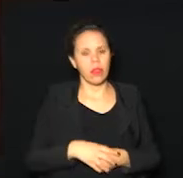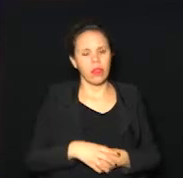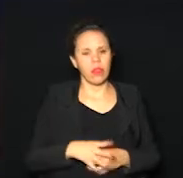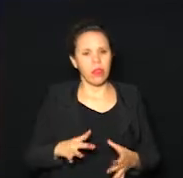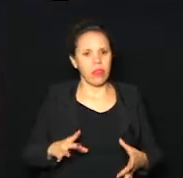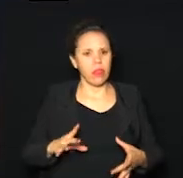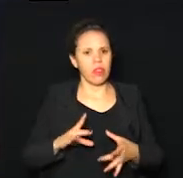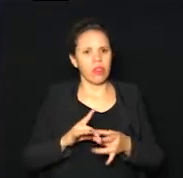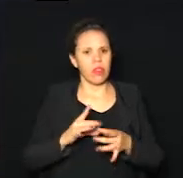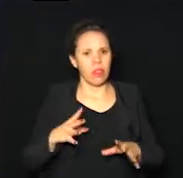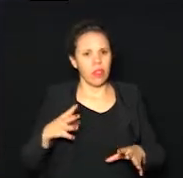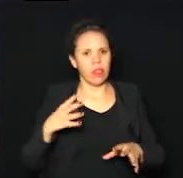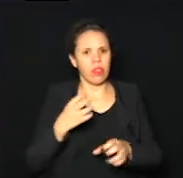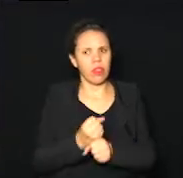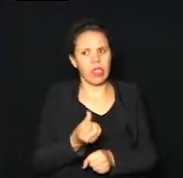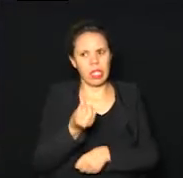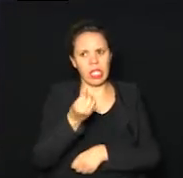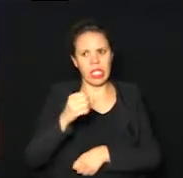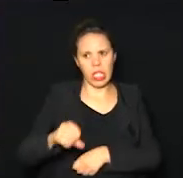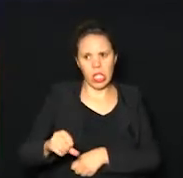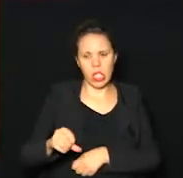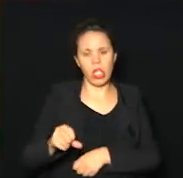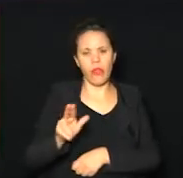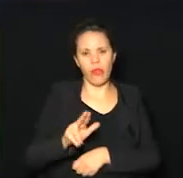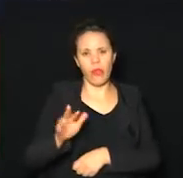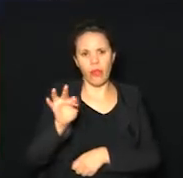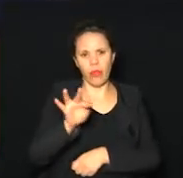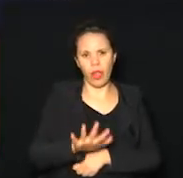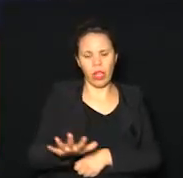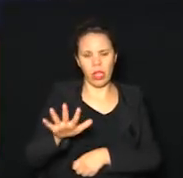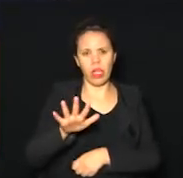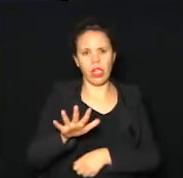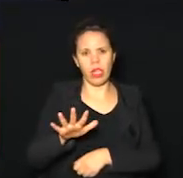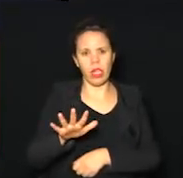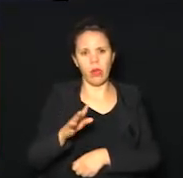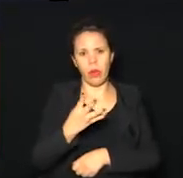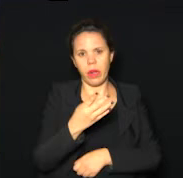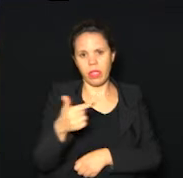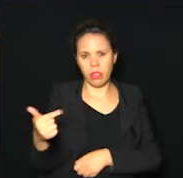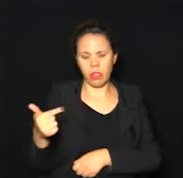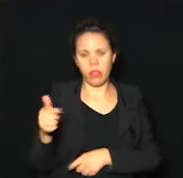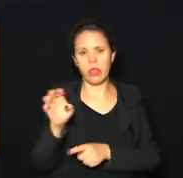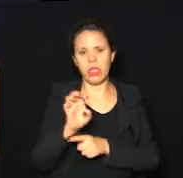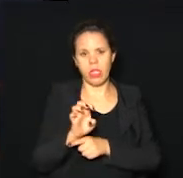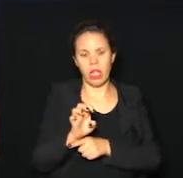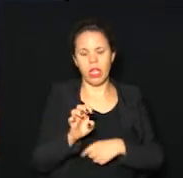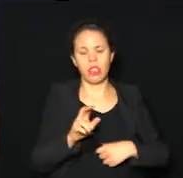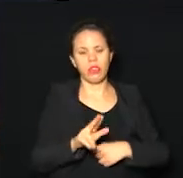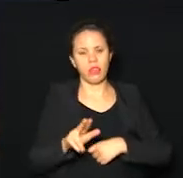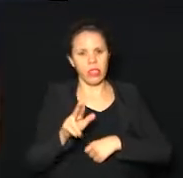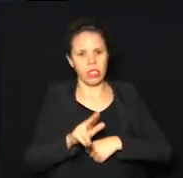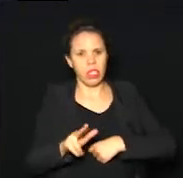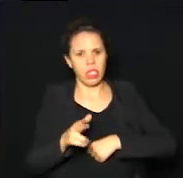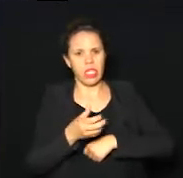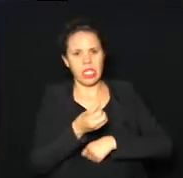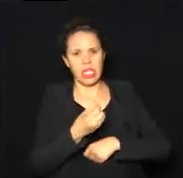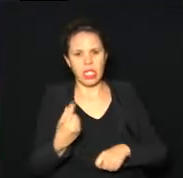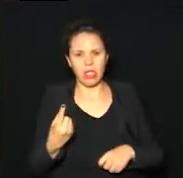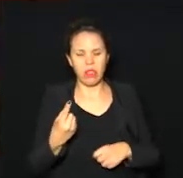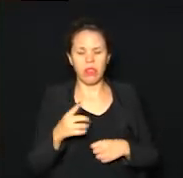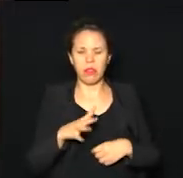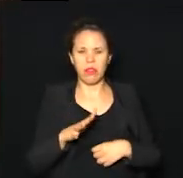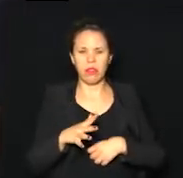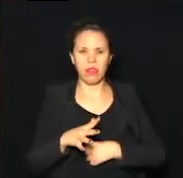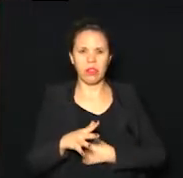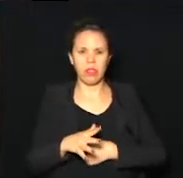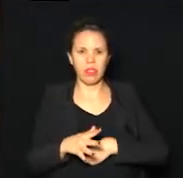de 69 universidades federais, 42 universidades estaduais e 61, segundo um portal, mas é